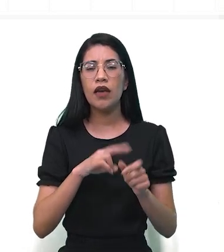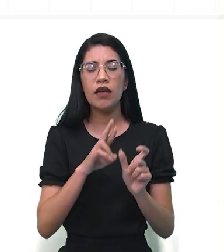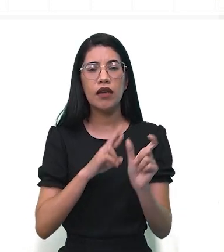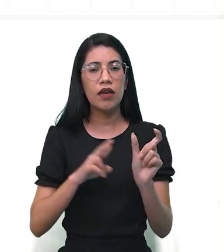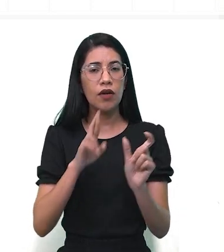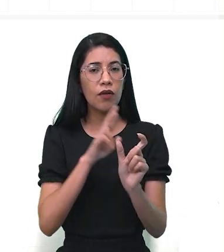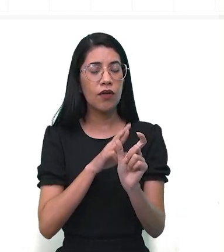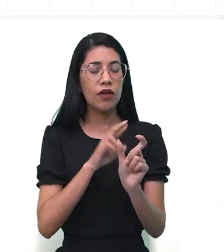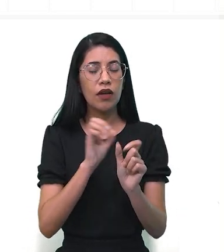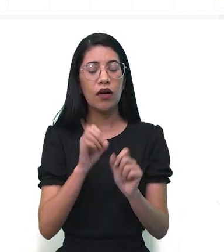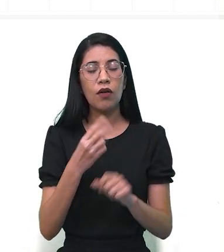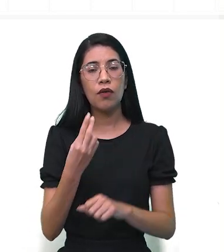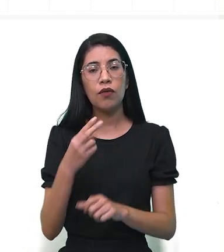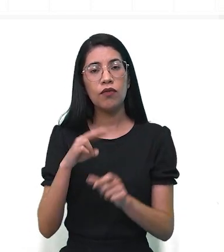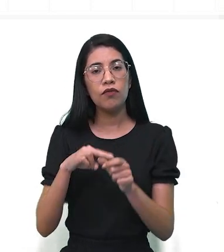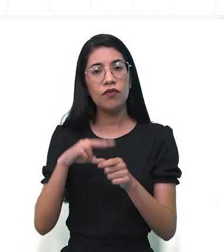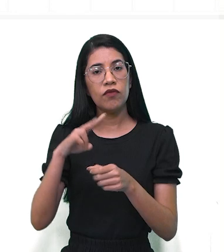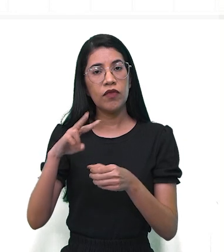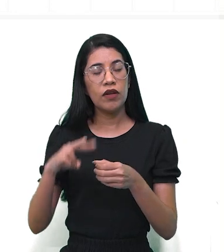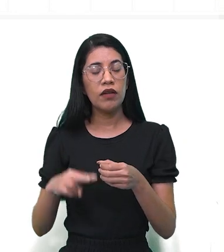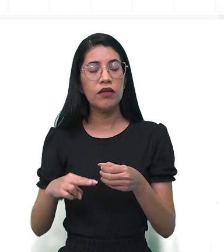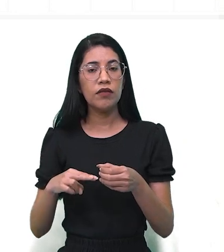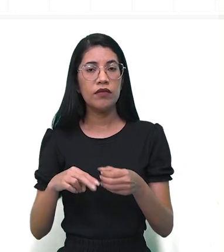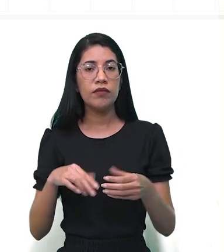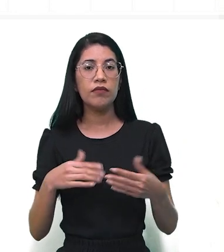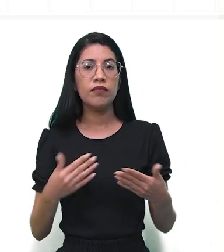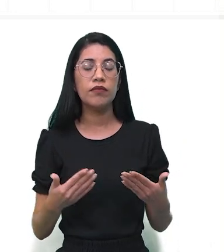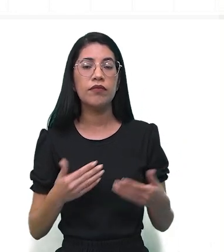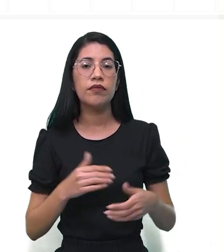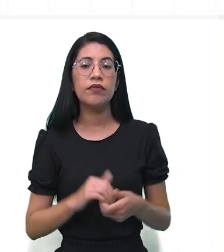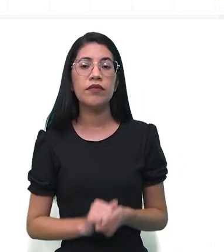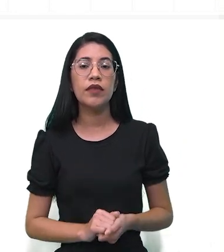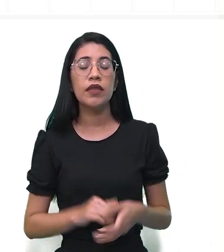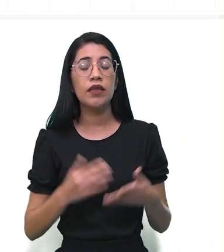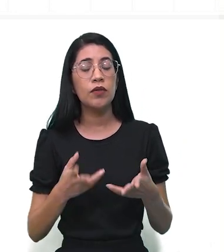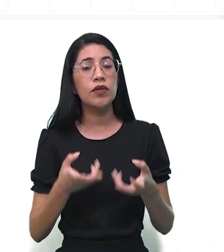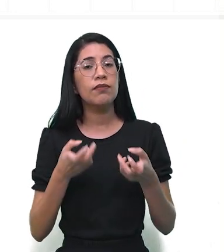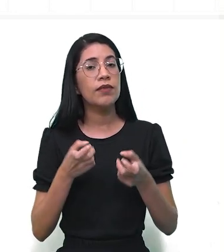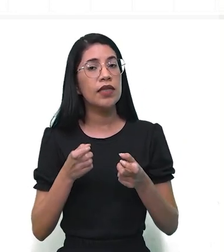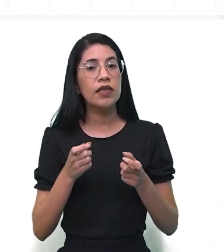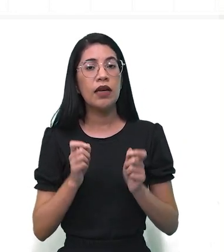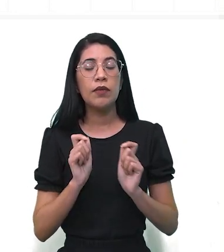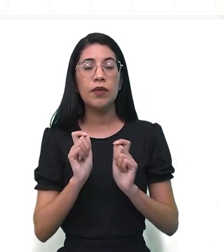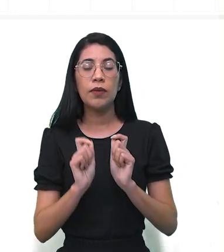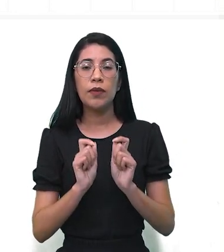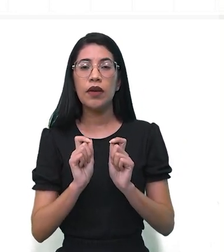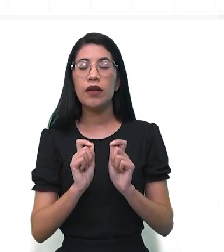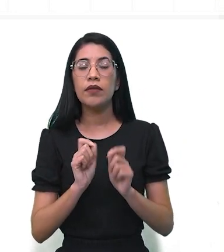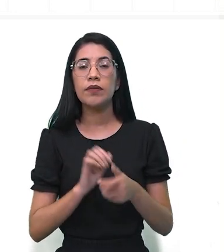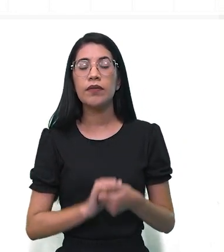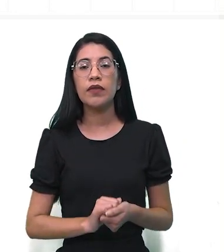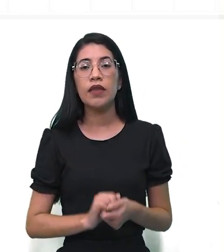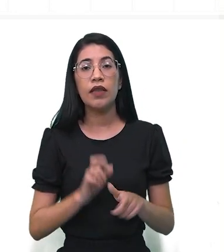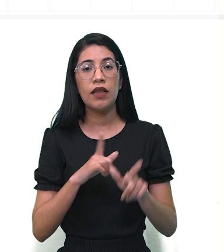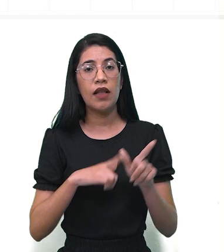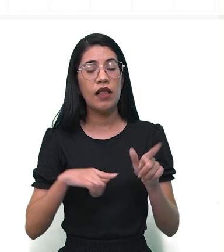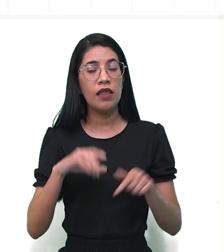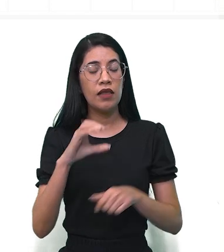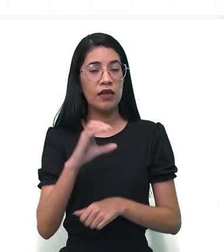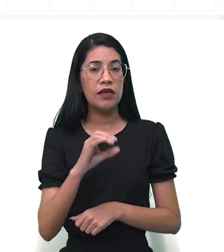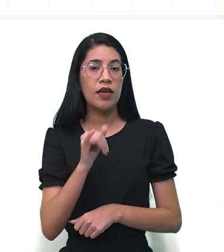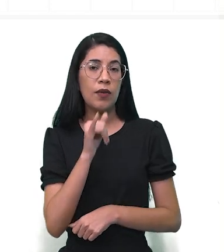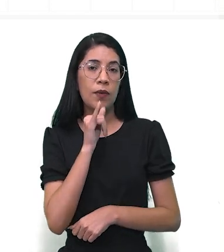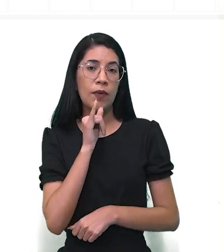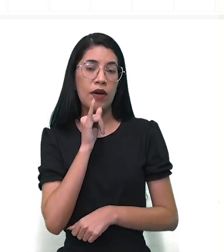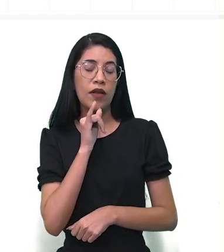é uma variável? Então, nós já percebemos aqui logo de cara, né, que no caso da C, eu tenho